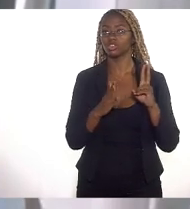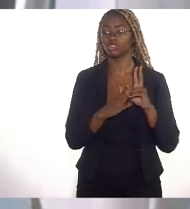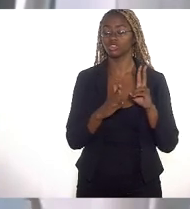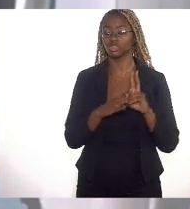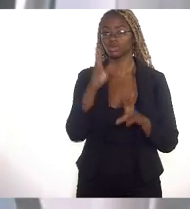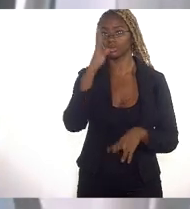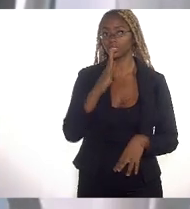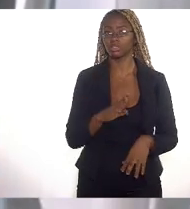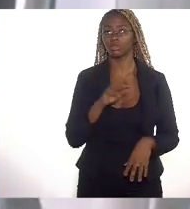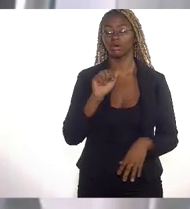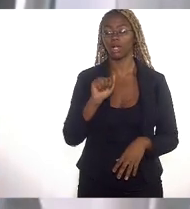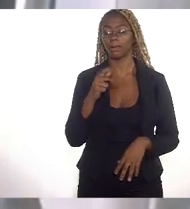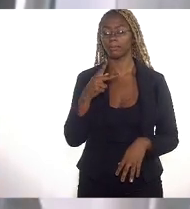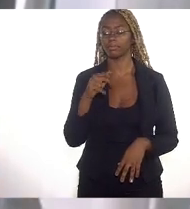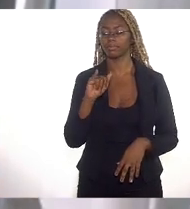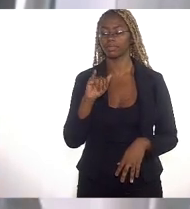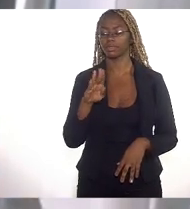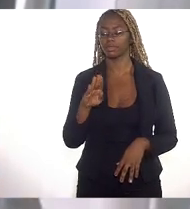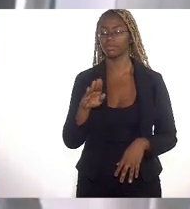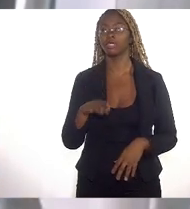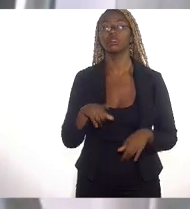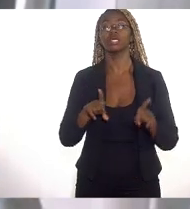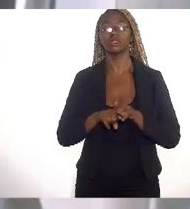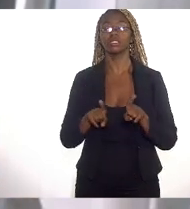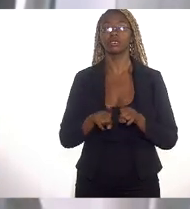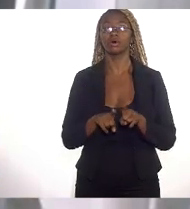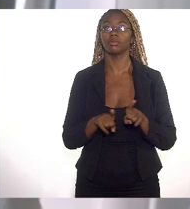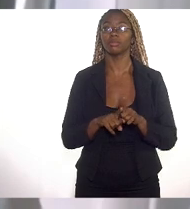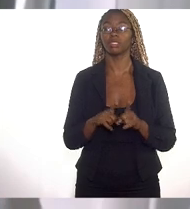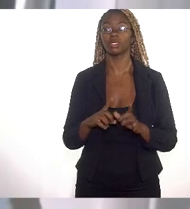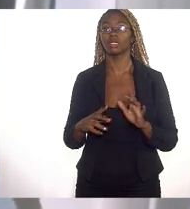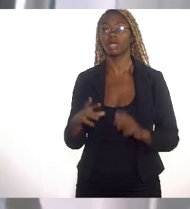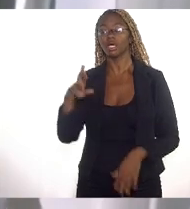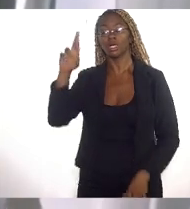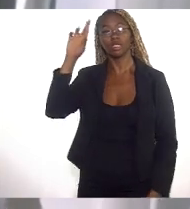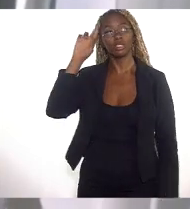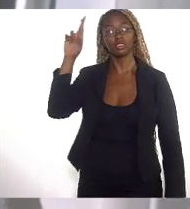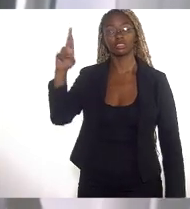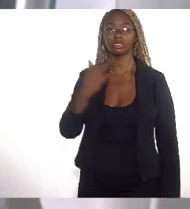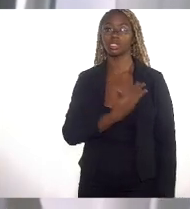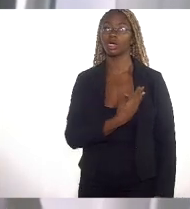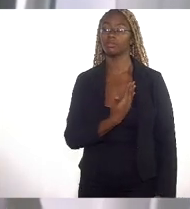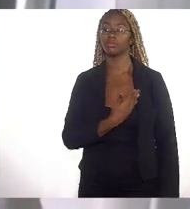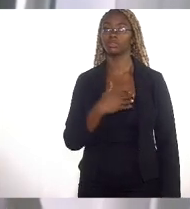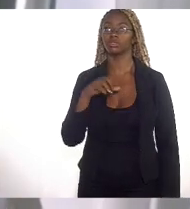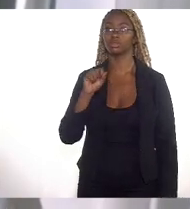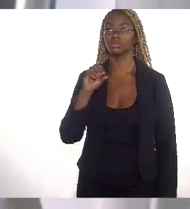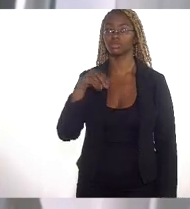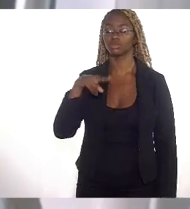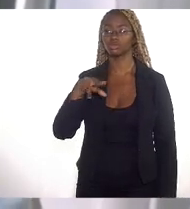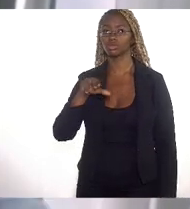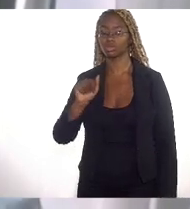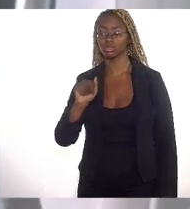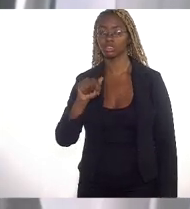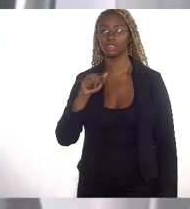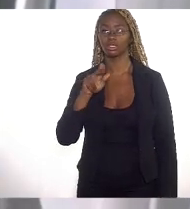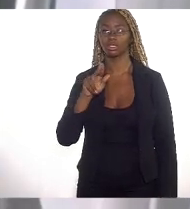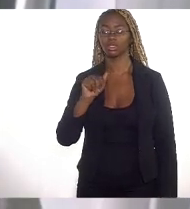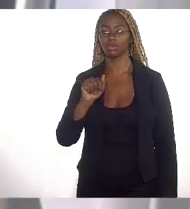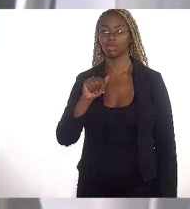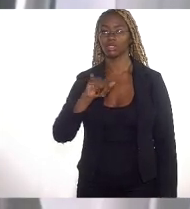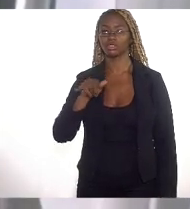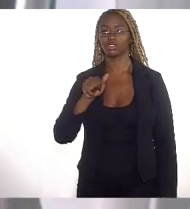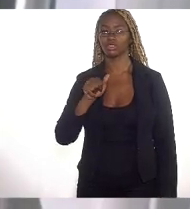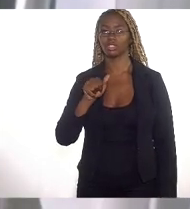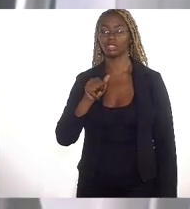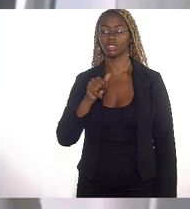e pela liderança indígena brasileira, a nossa companheira Sônia Guajajara. É muito importante